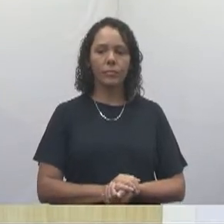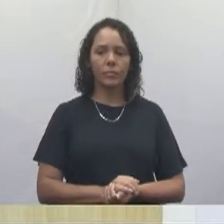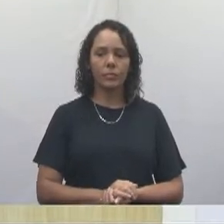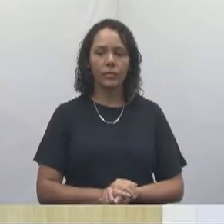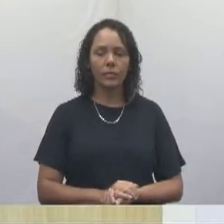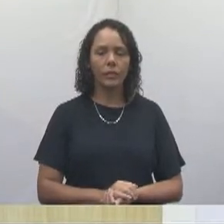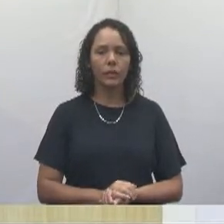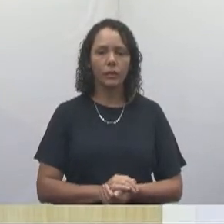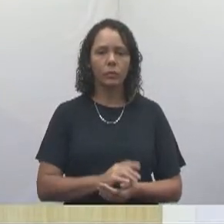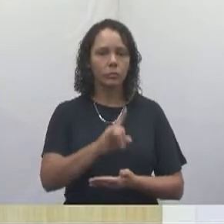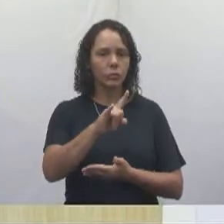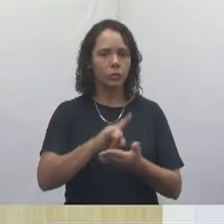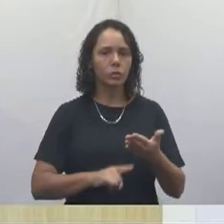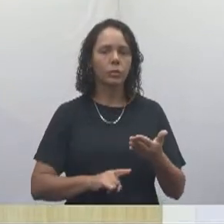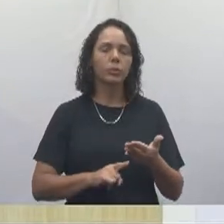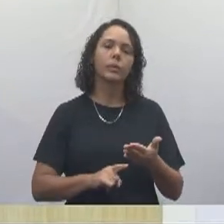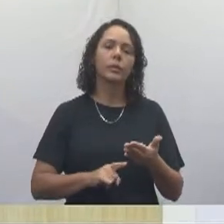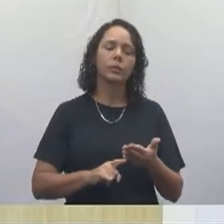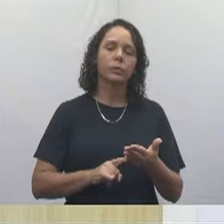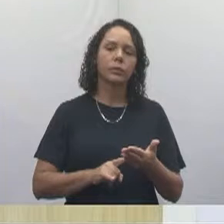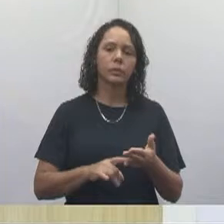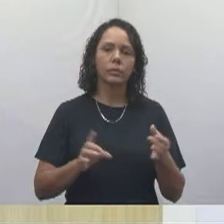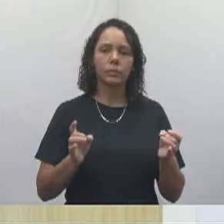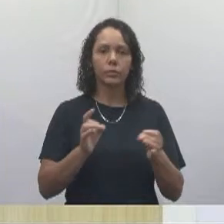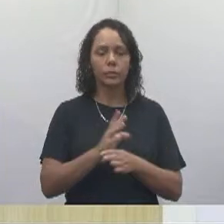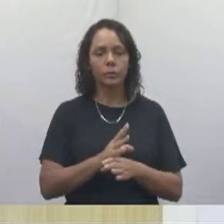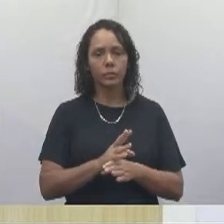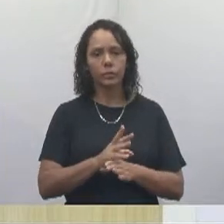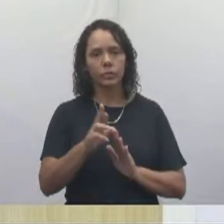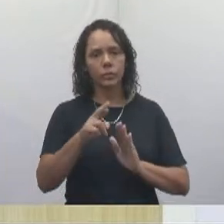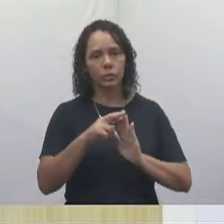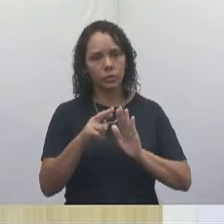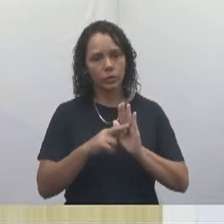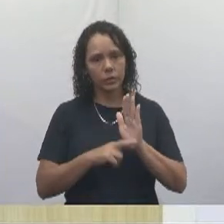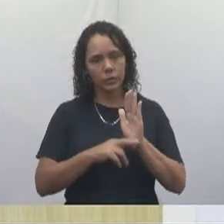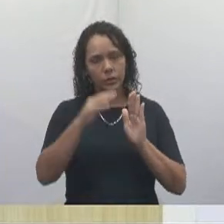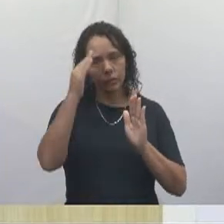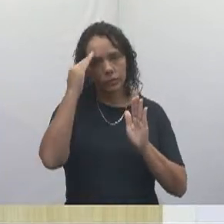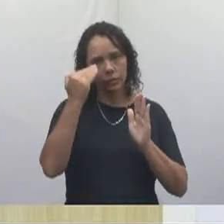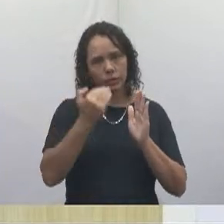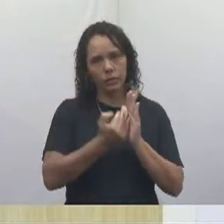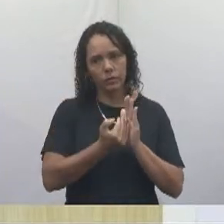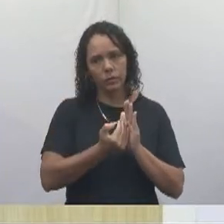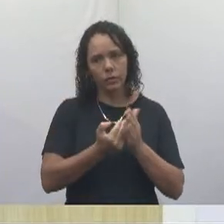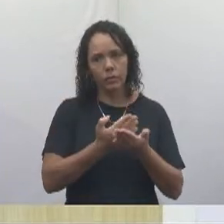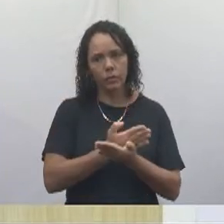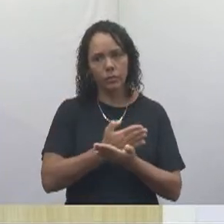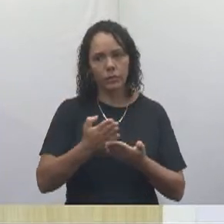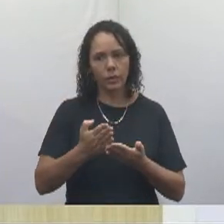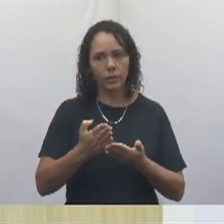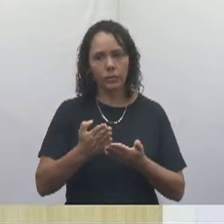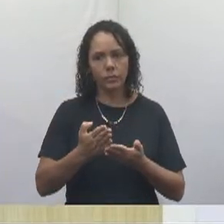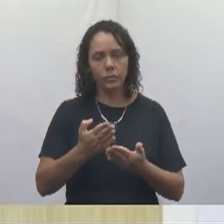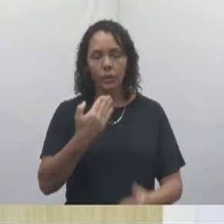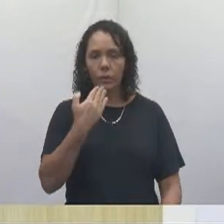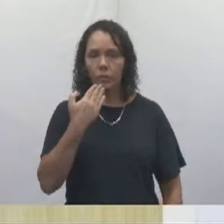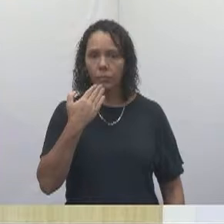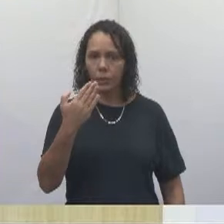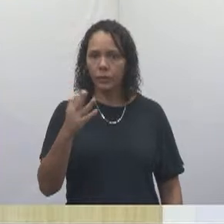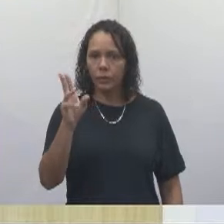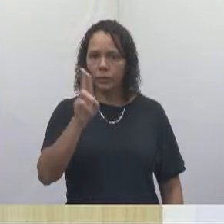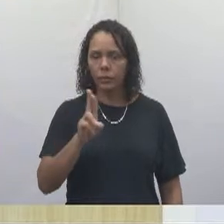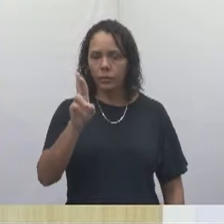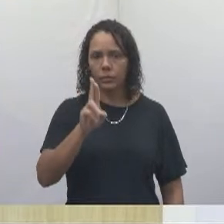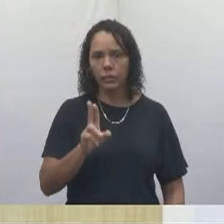Tribunal de Contas do Estado de São Paulo. Assim, na forma regimental, abrindo a discussão, convido a utilizar a tribuna dessa